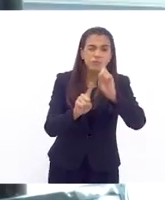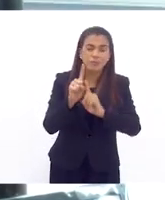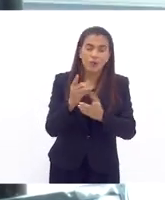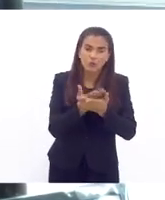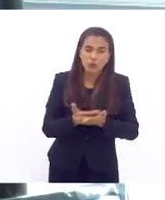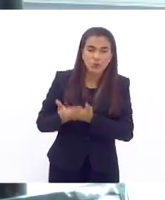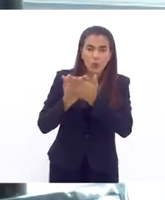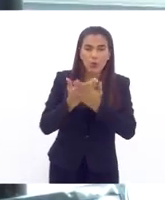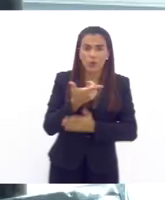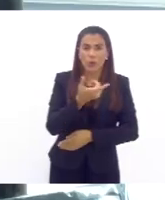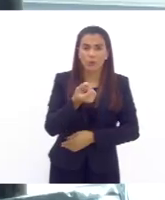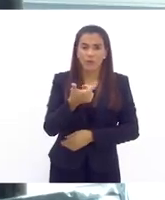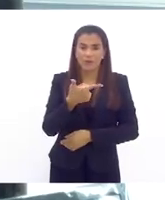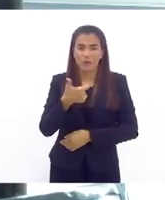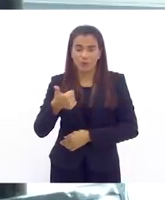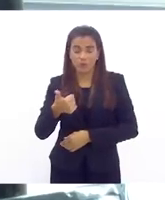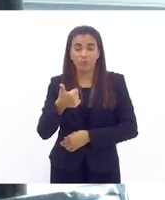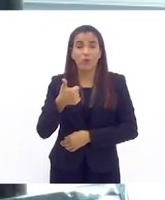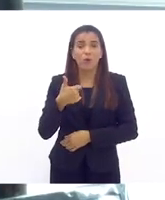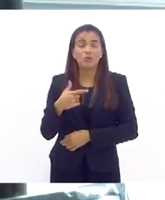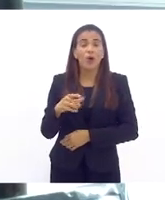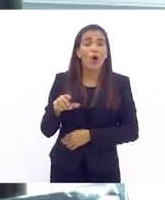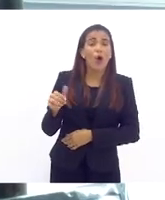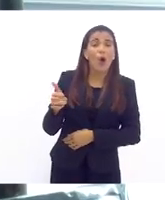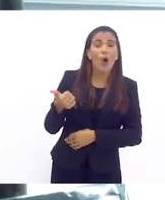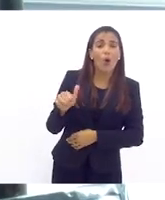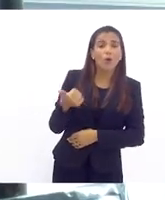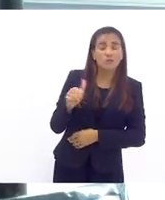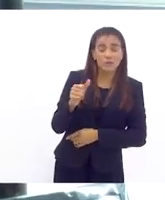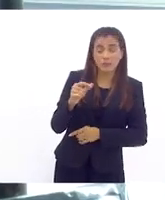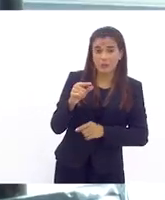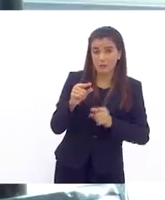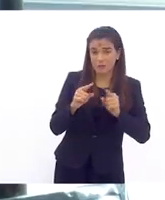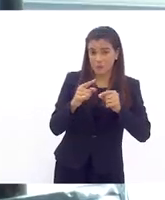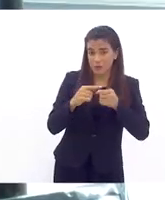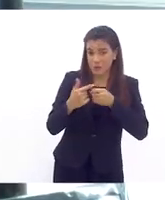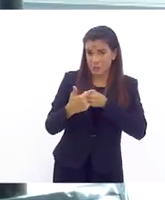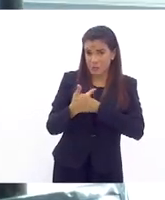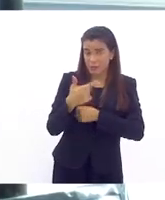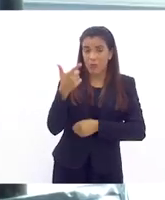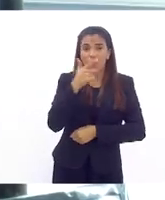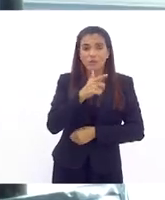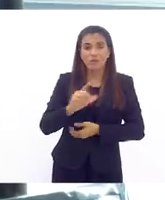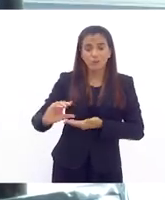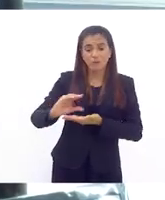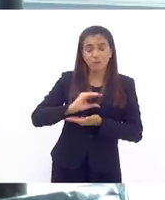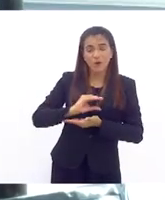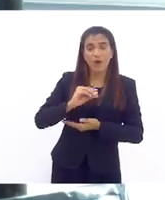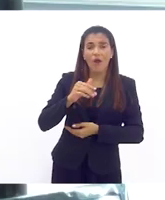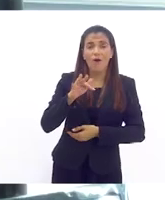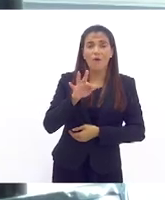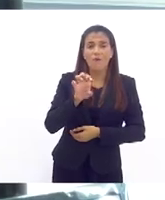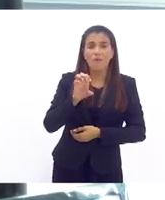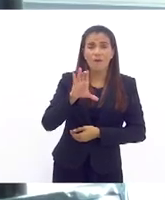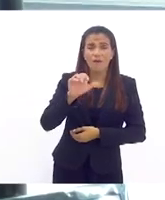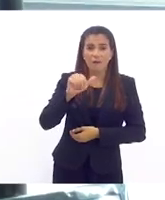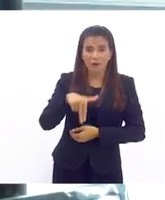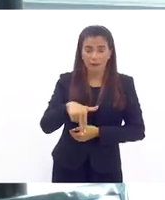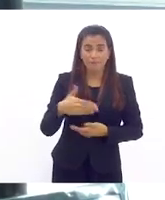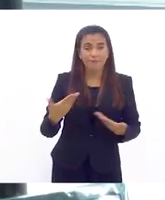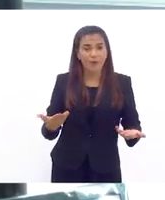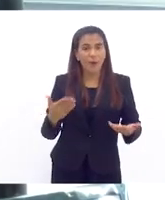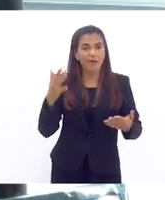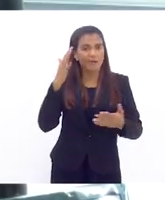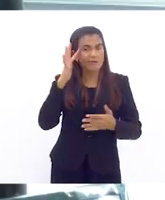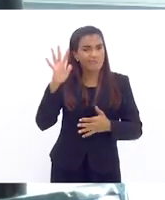apenas oito municípios dos 92 municípios foram beneficiados com recursos do fecam Então essa